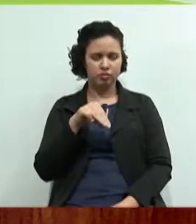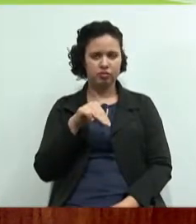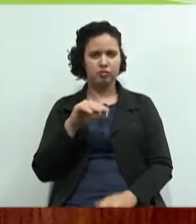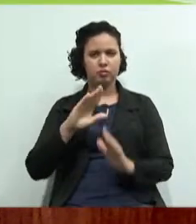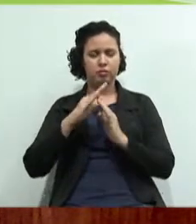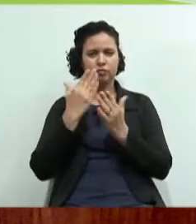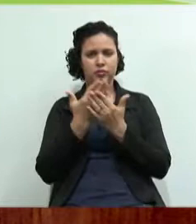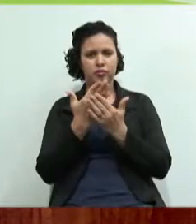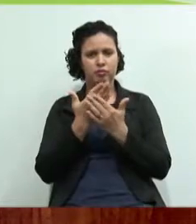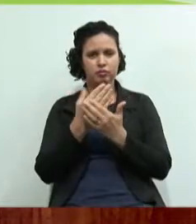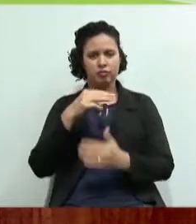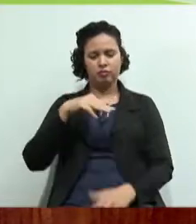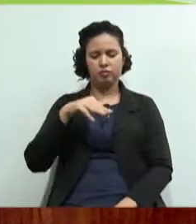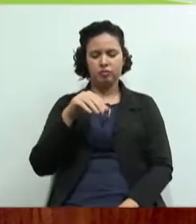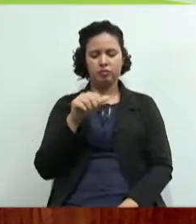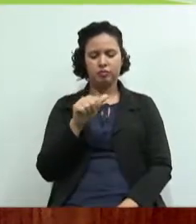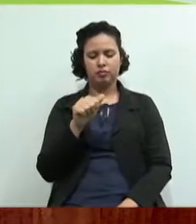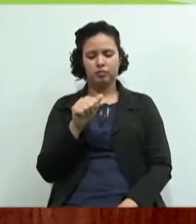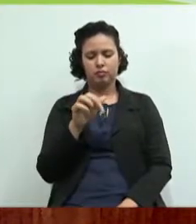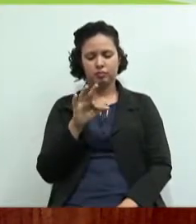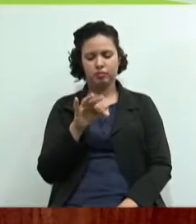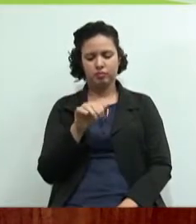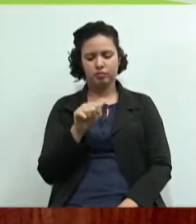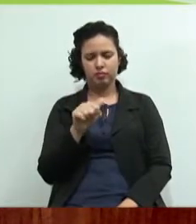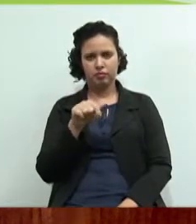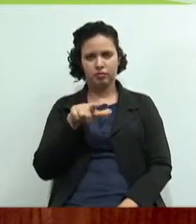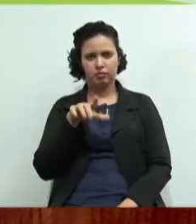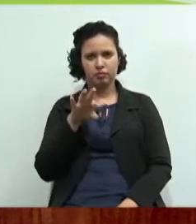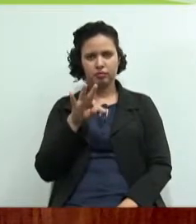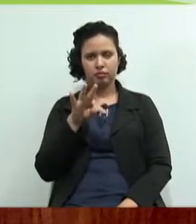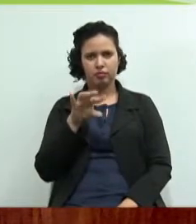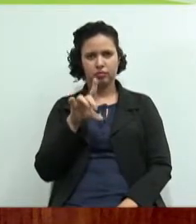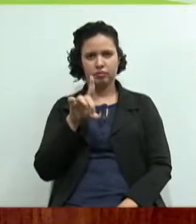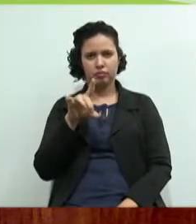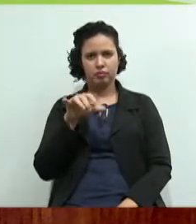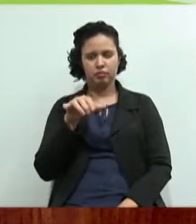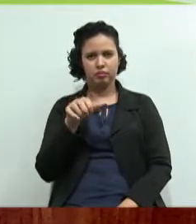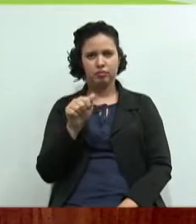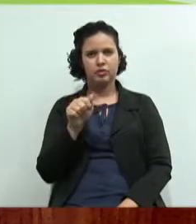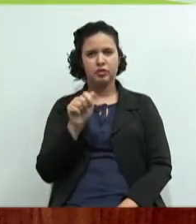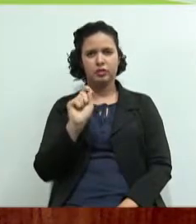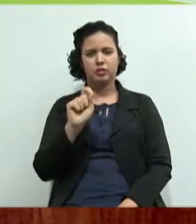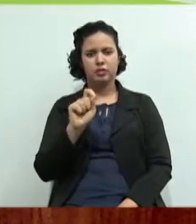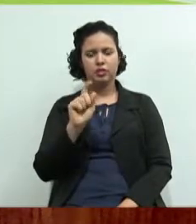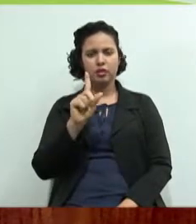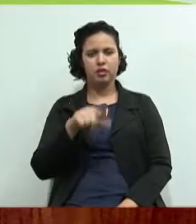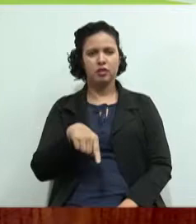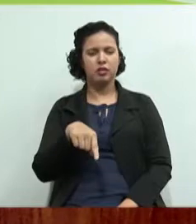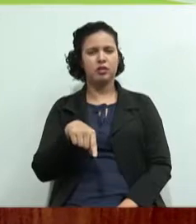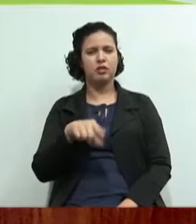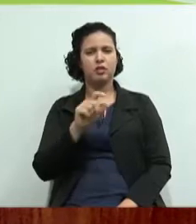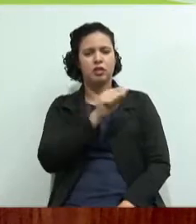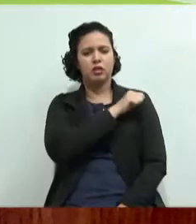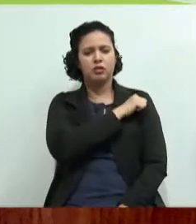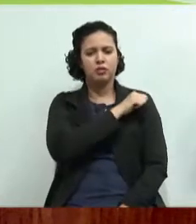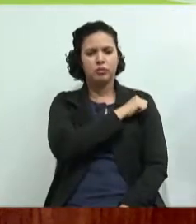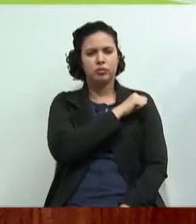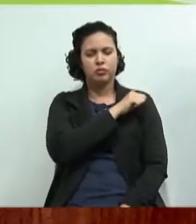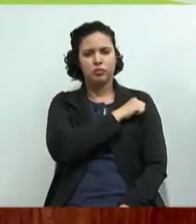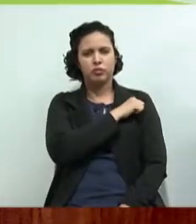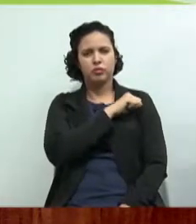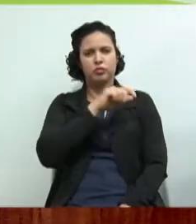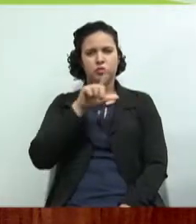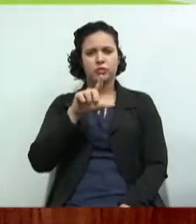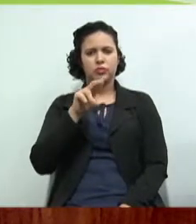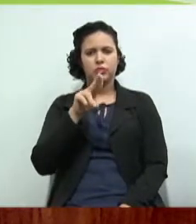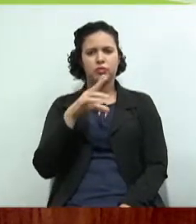pela participação. Também registro aqui, professor Alberto, a participação dos alunos Lucas, do